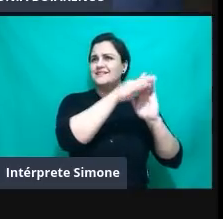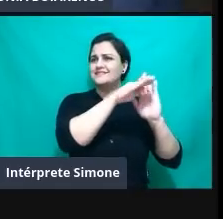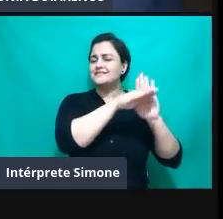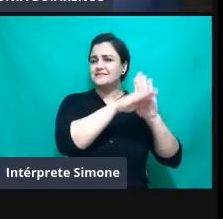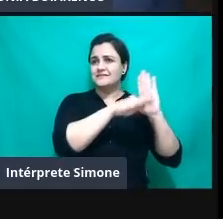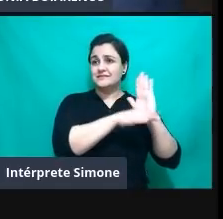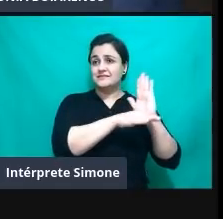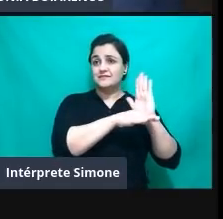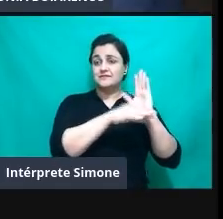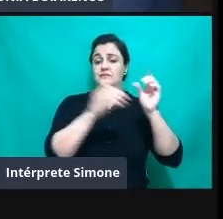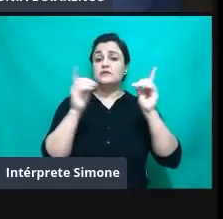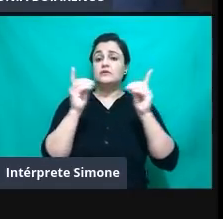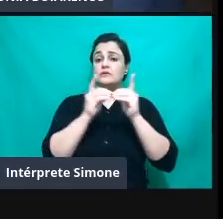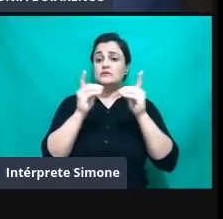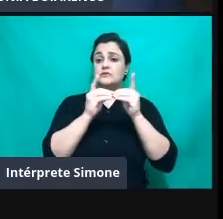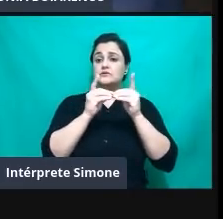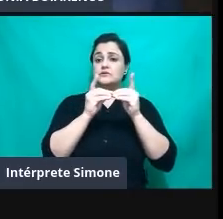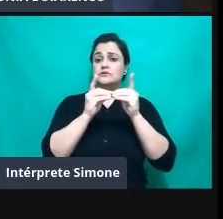mesmo